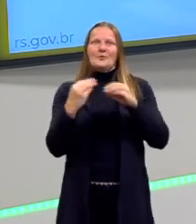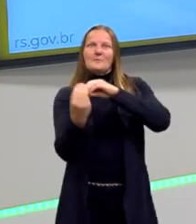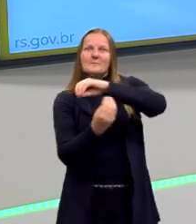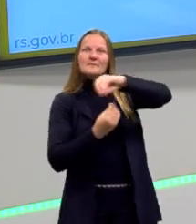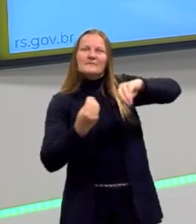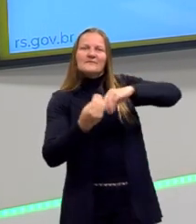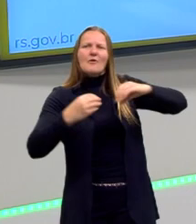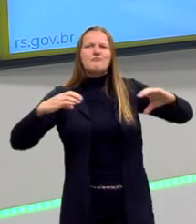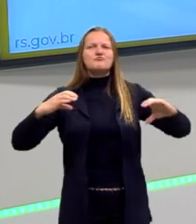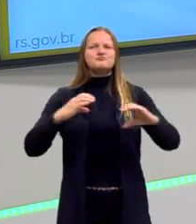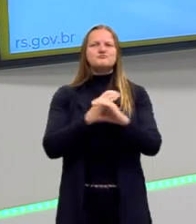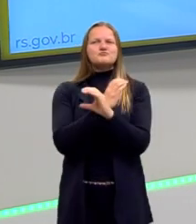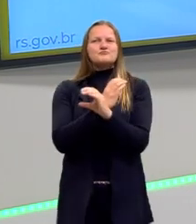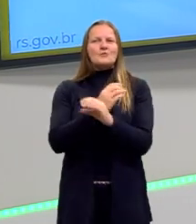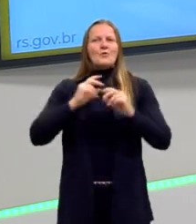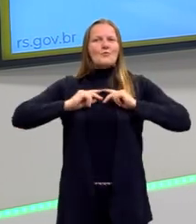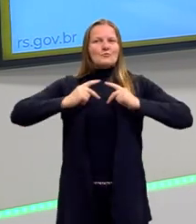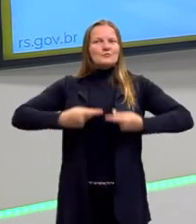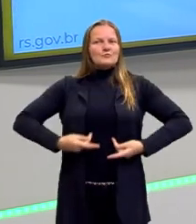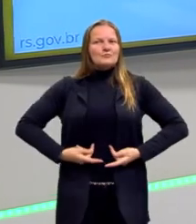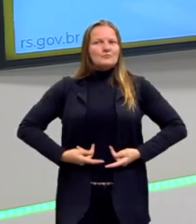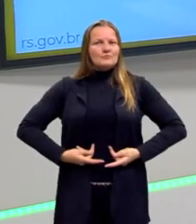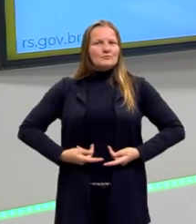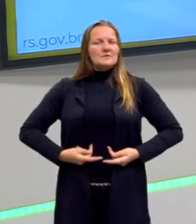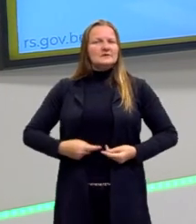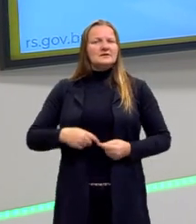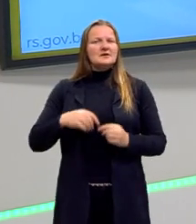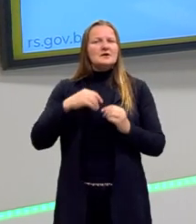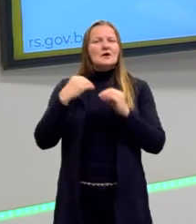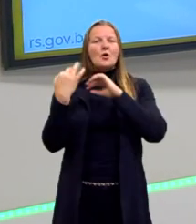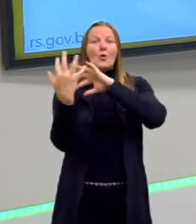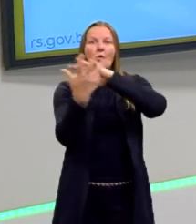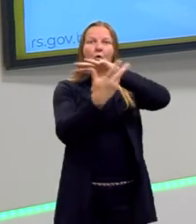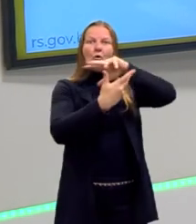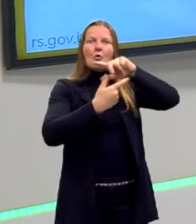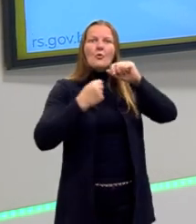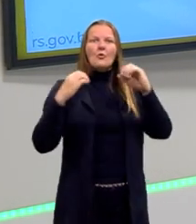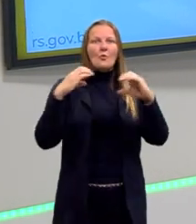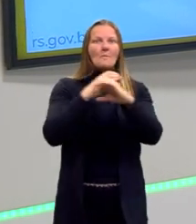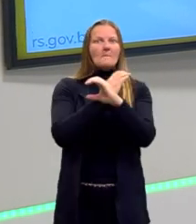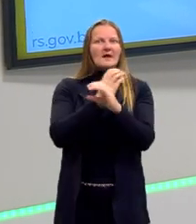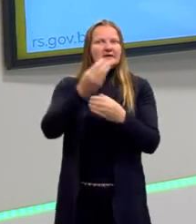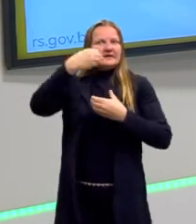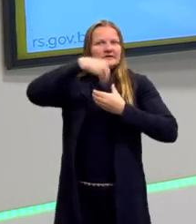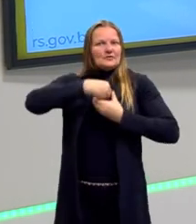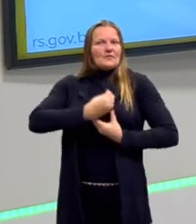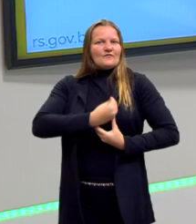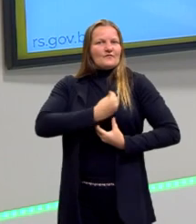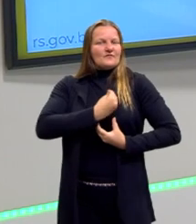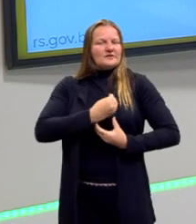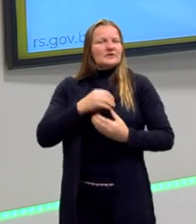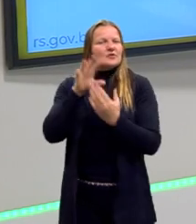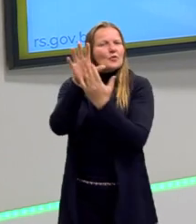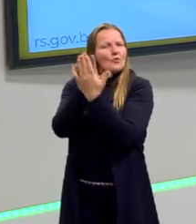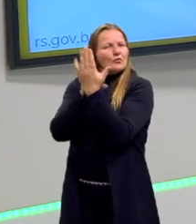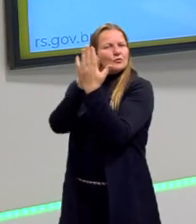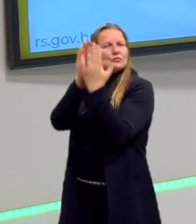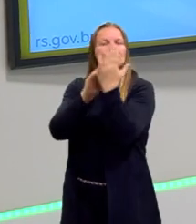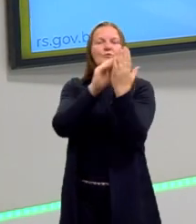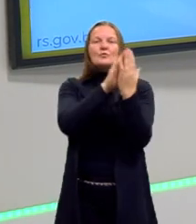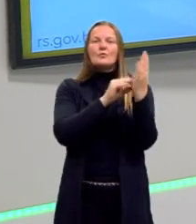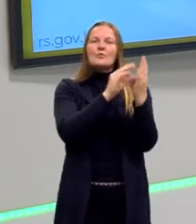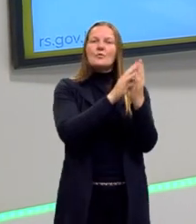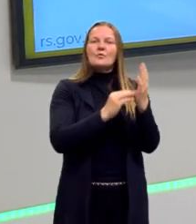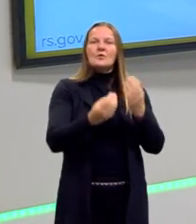integralidade do ser humano essa visão holística do ser humano necessita de outras fontes nós precisamos beberem outras